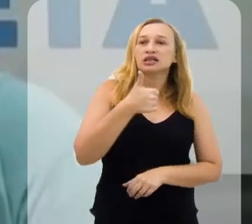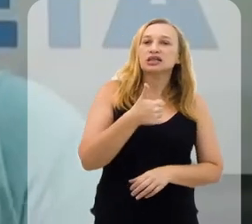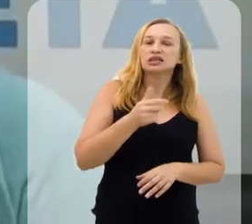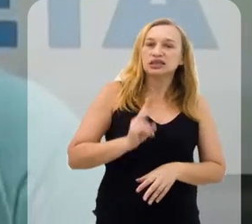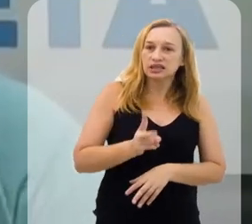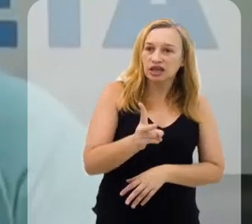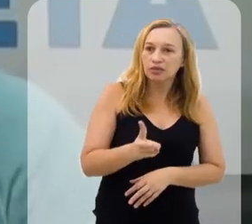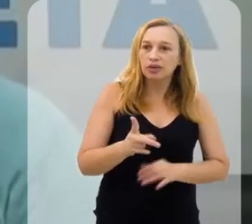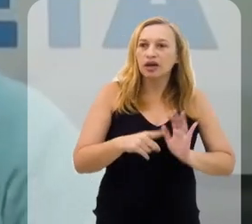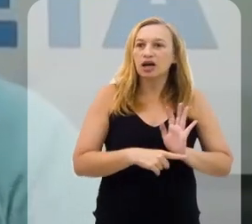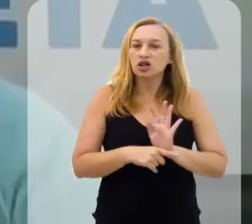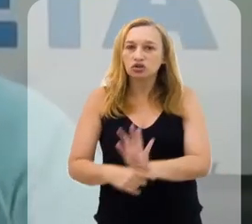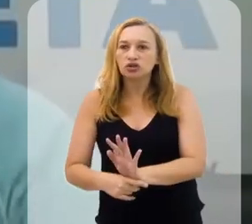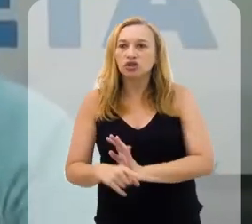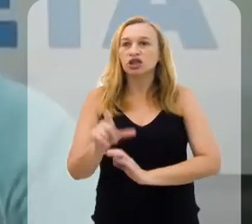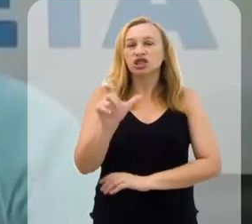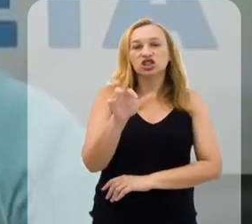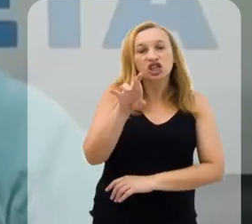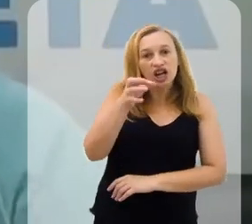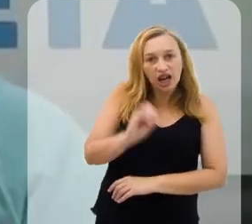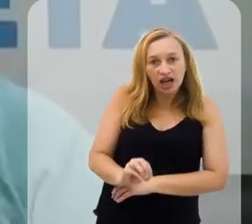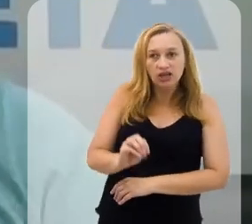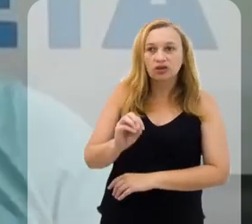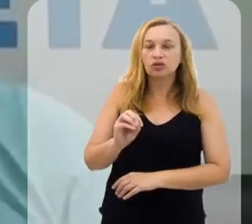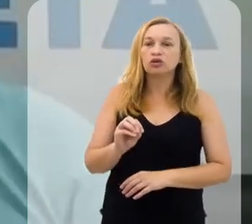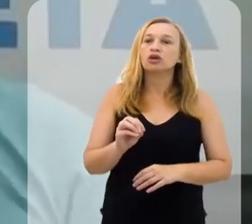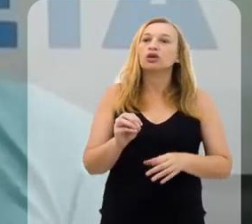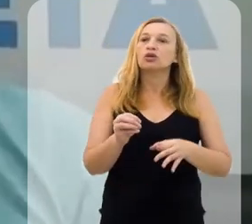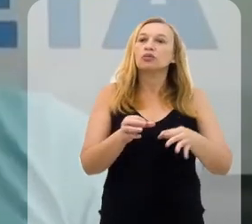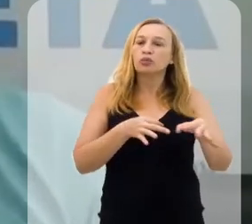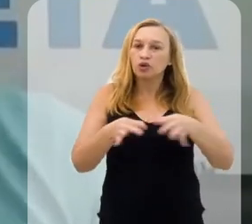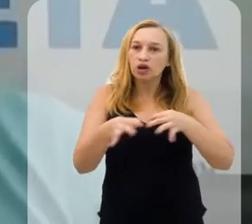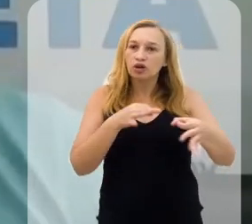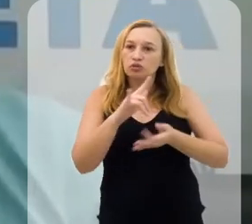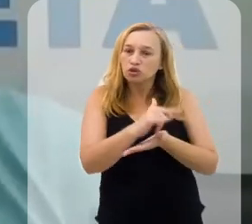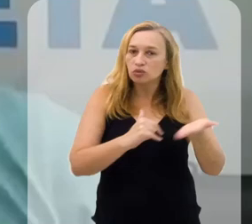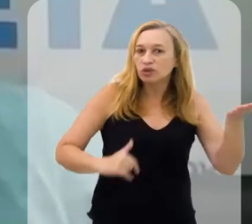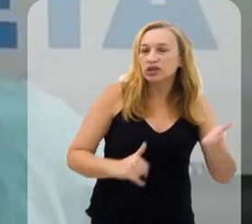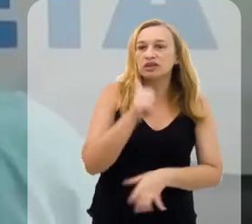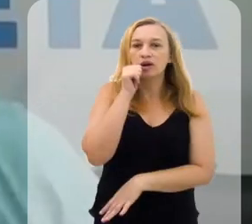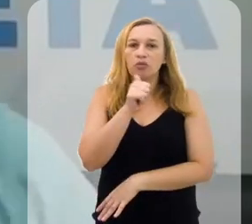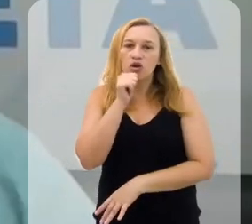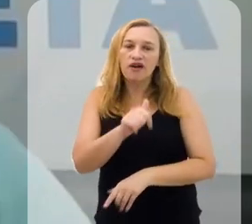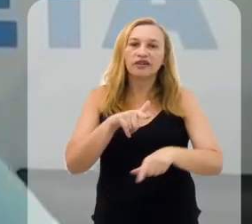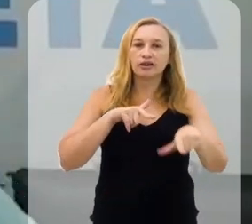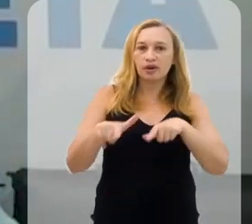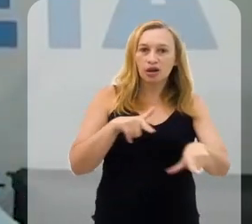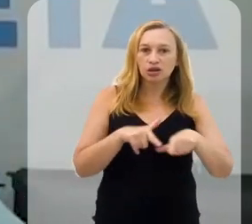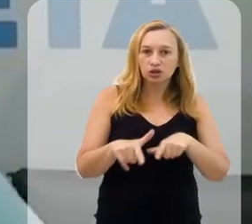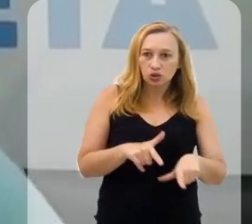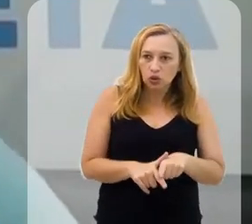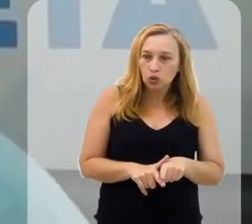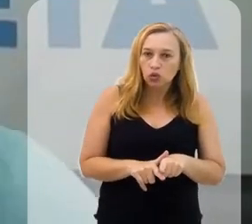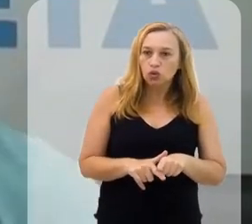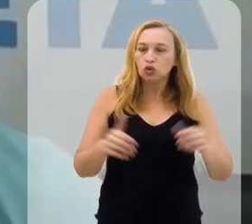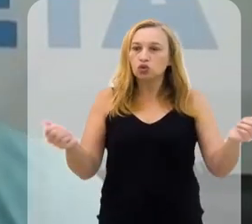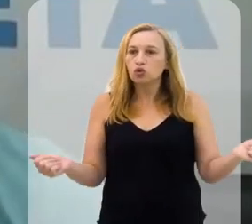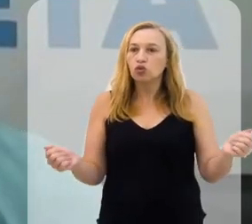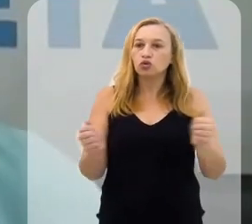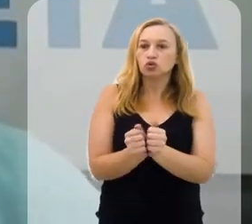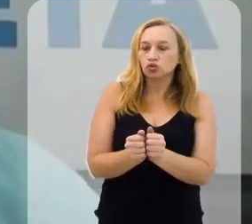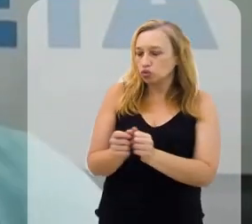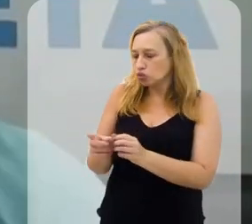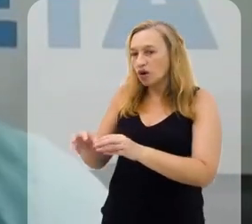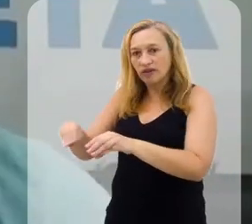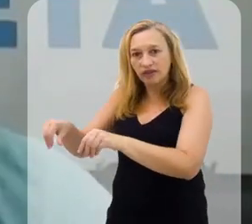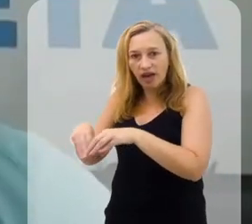tá? Sempre sendo contemplado nas ações de crédito, né, programa de documentação da mulher trabalhadora,